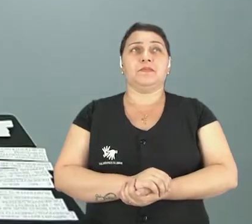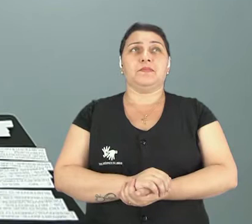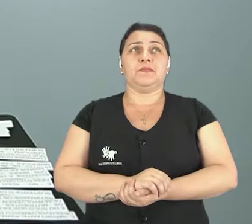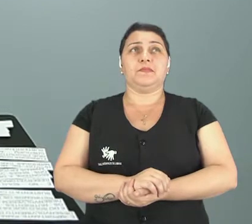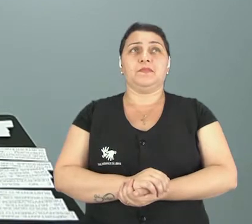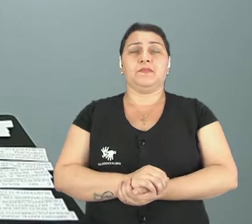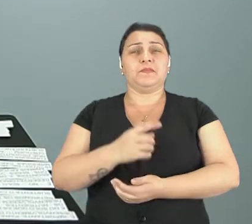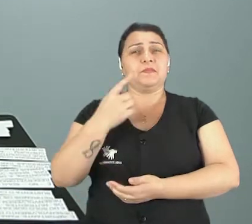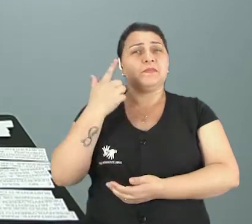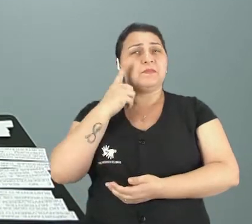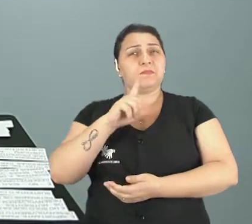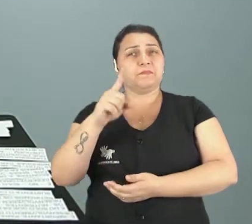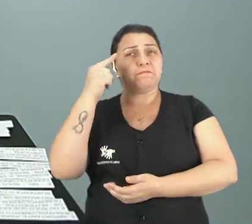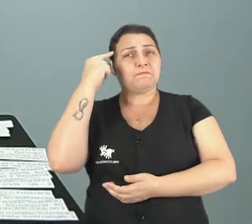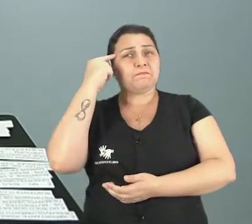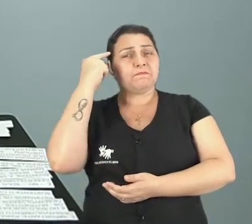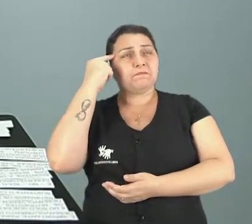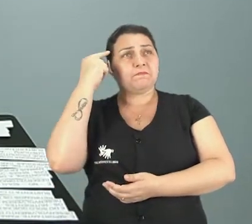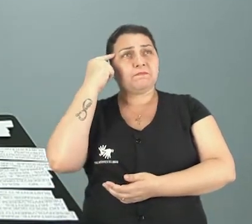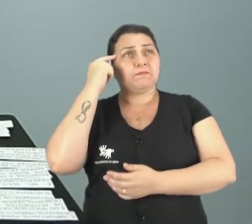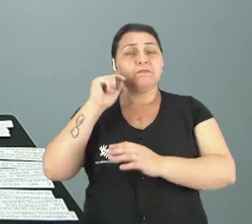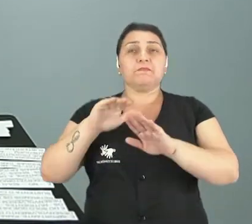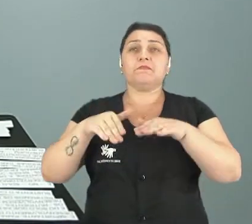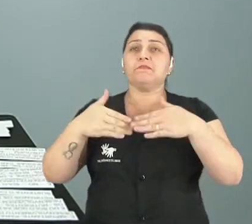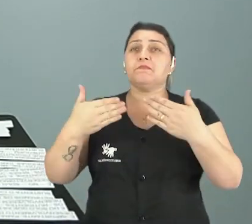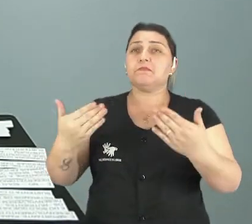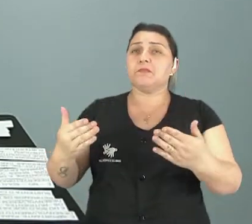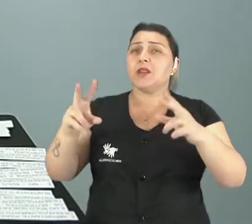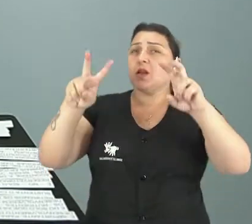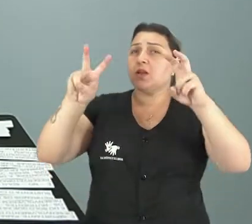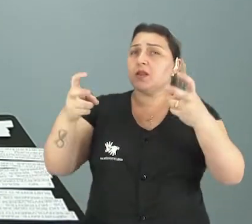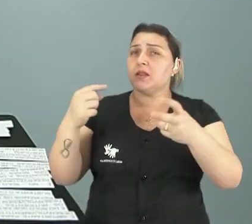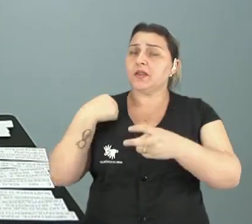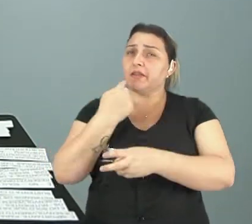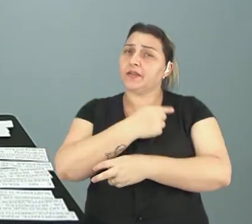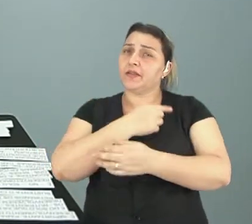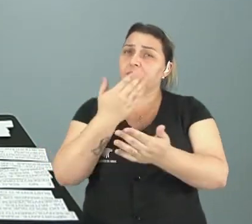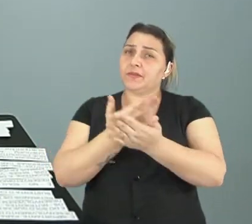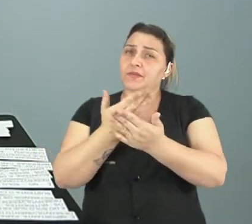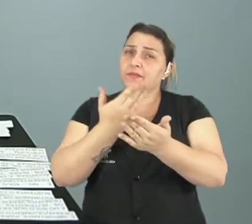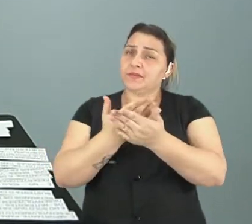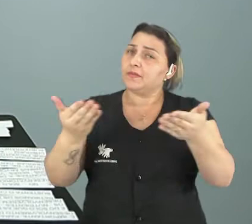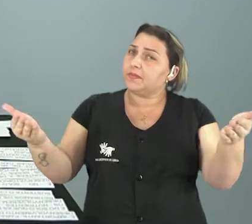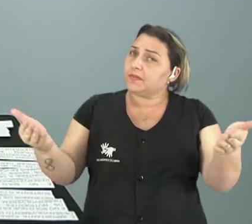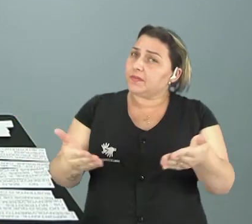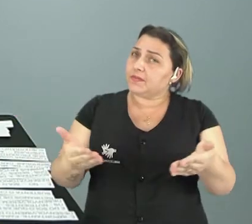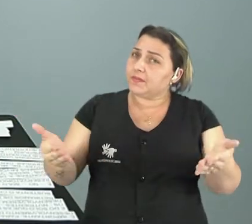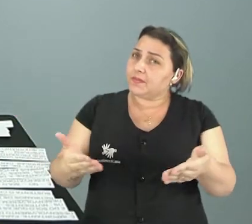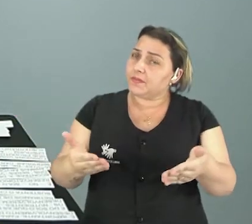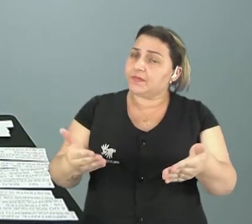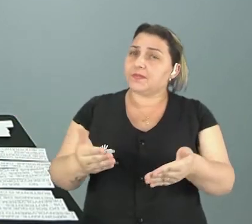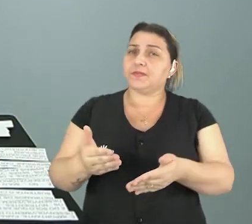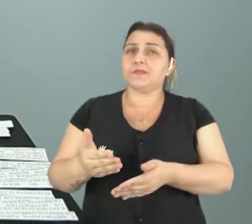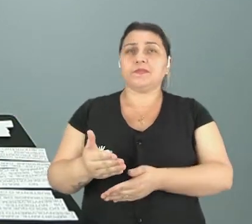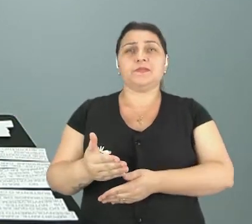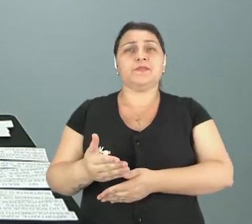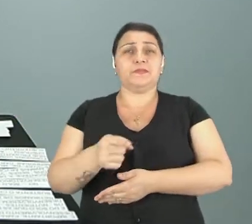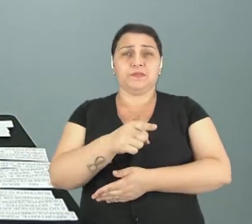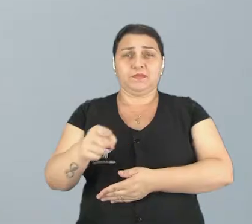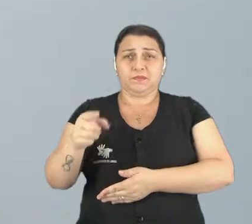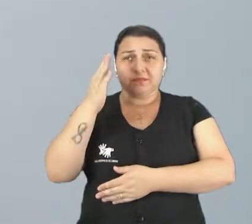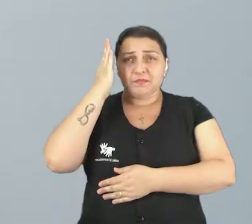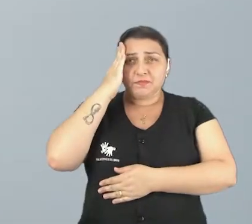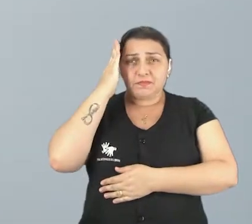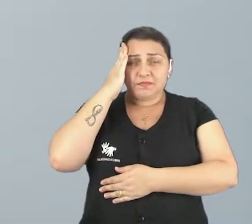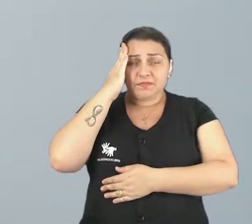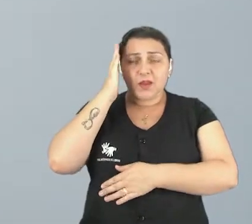Vocês conseguiram imaginar qual é o tema da nossa aula de hoje? Alguém conseguiu aí